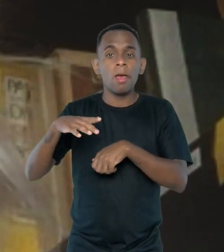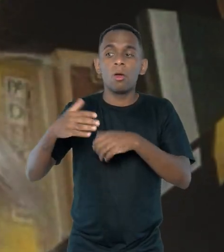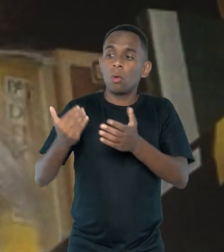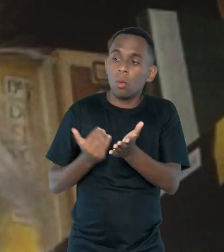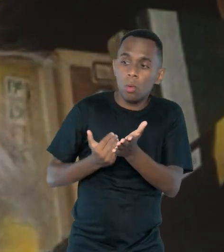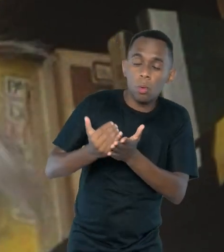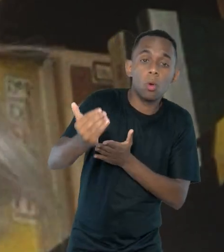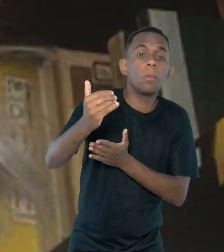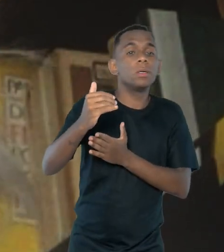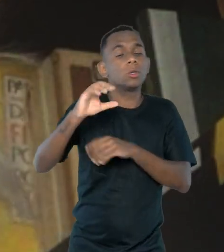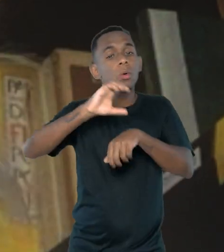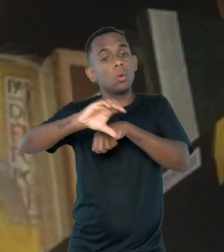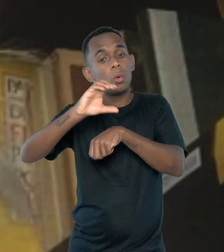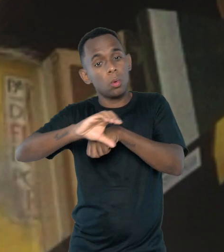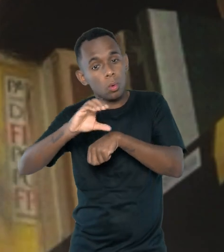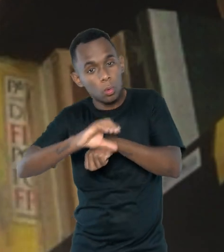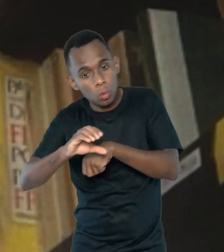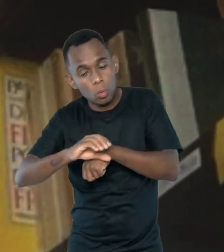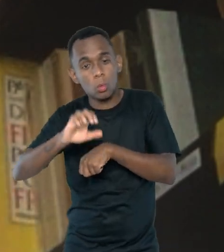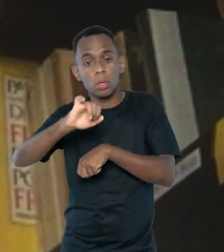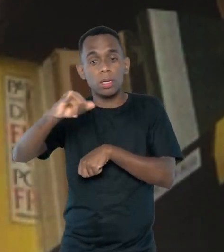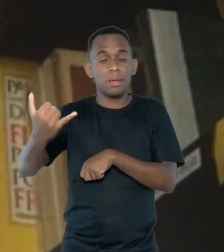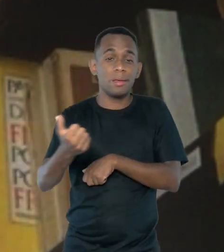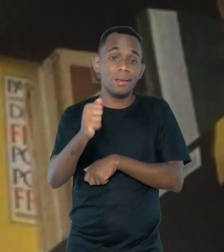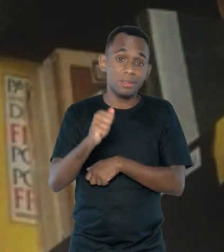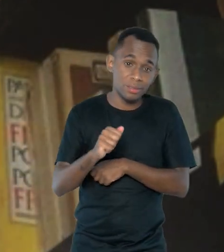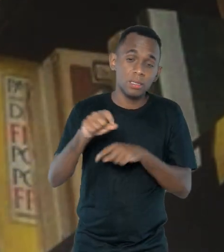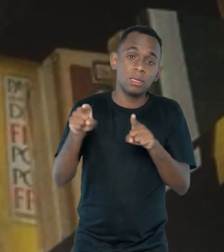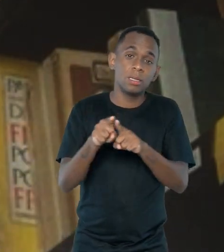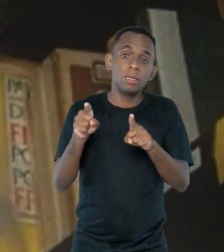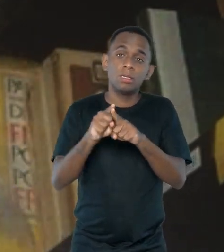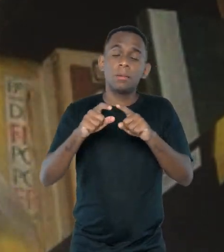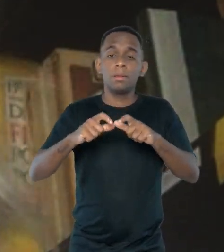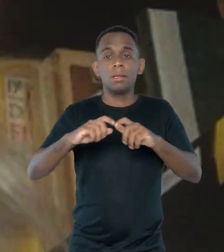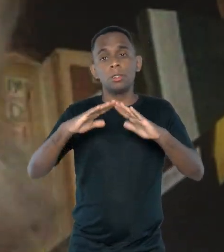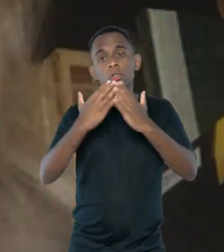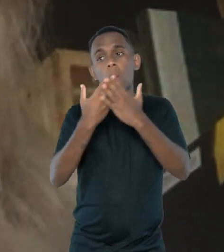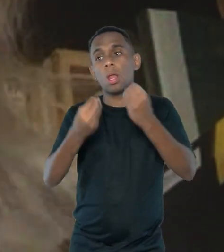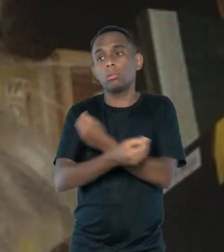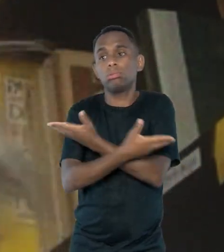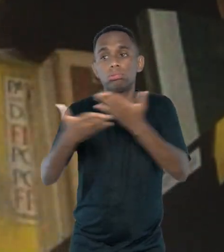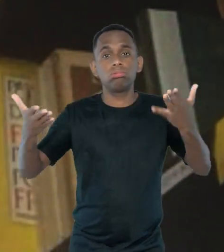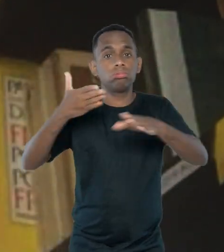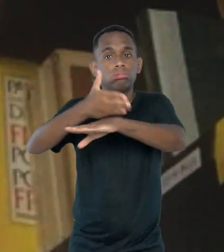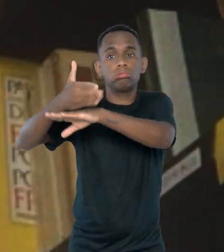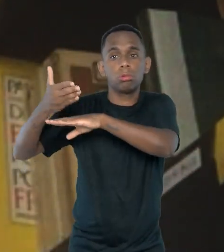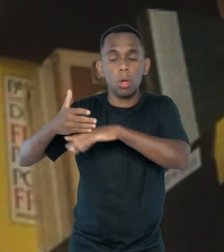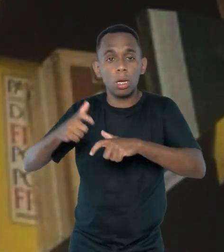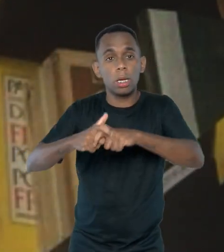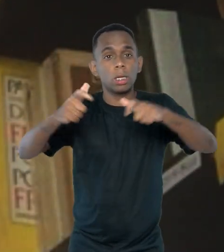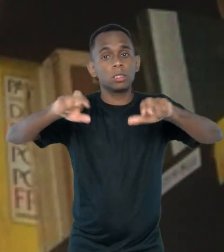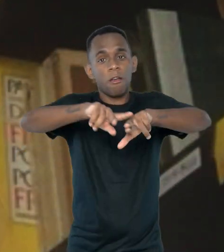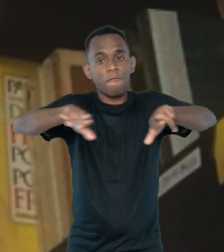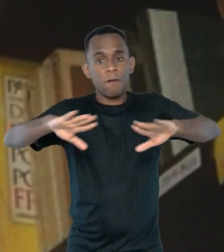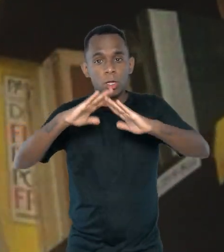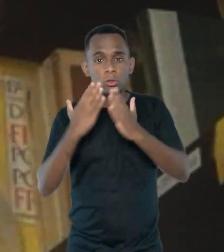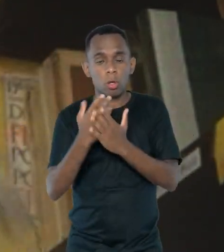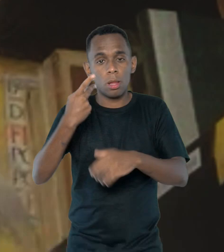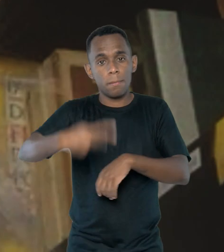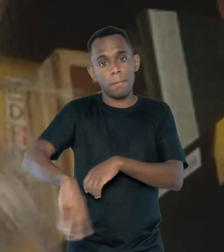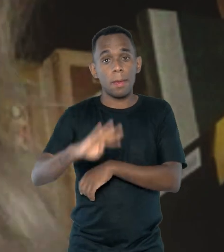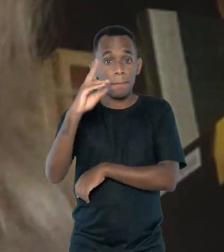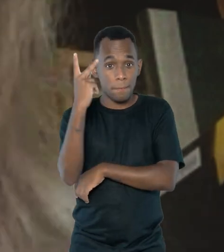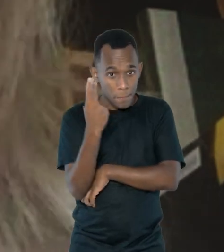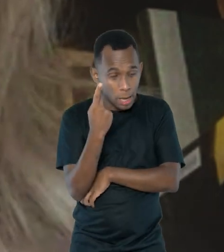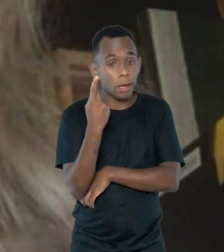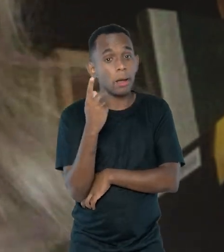surgimento do curso de EJA, a universalização da escola, a criação de muitas escolas aqui em Belo Horizonte,